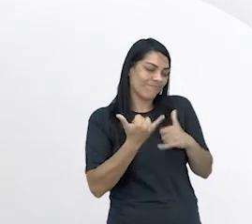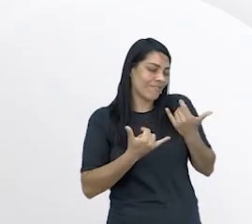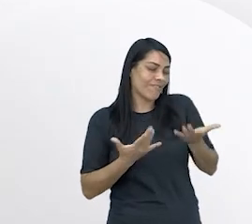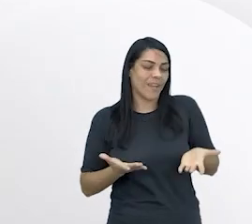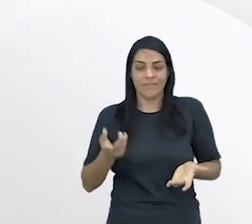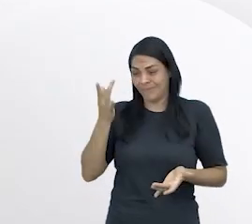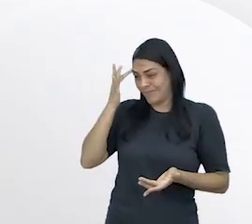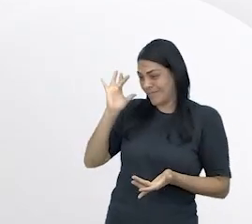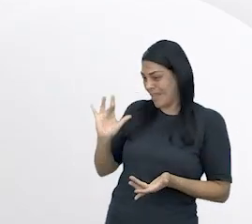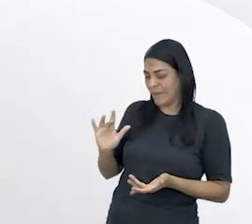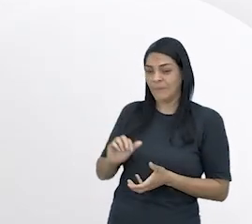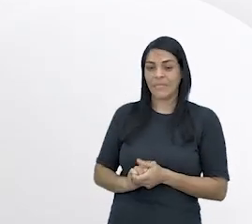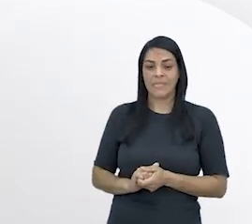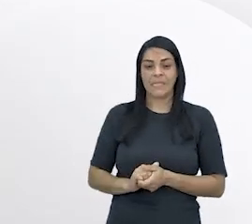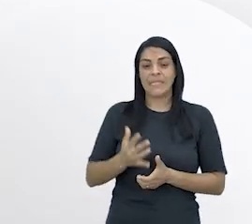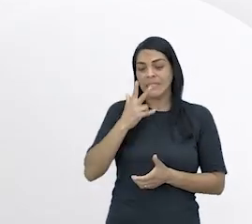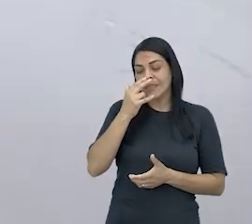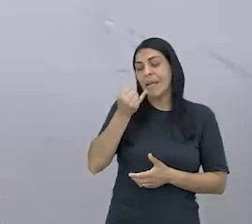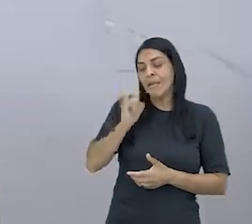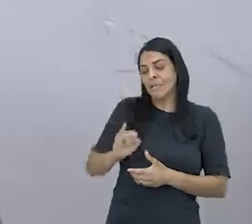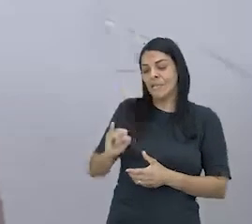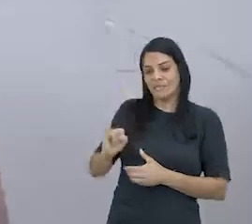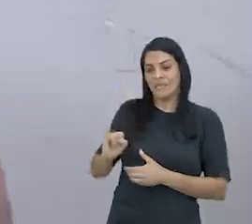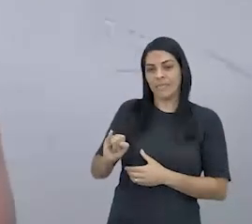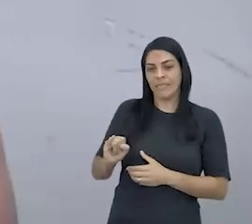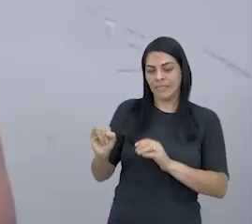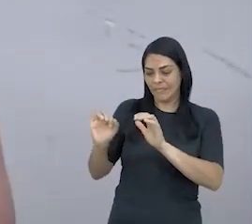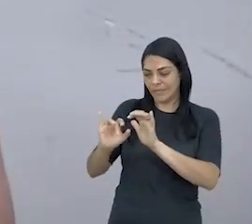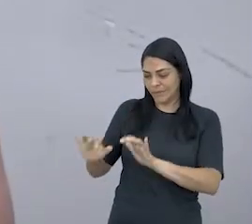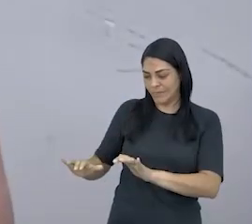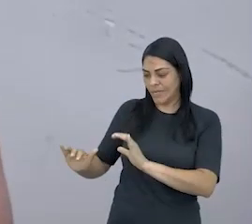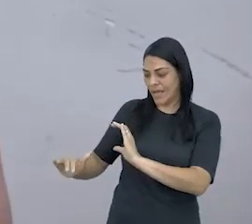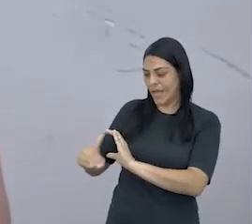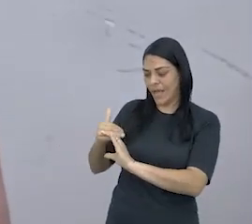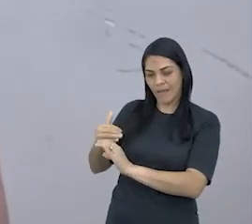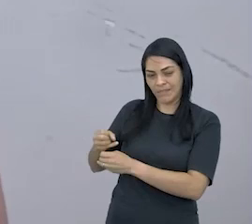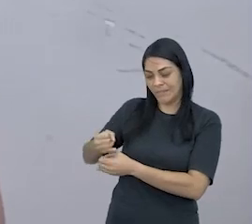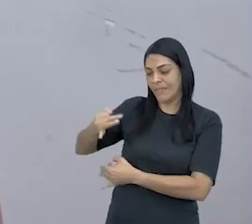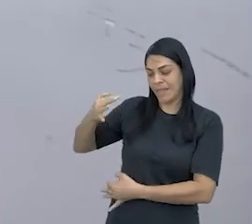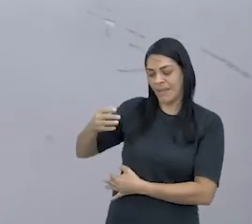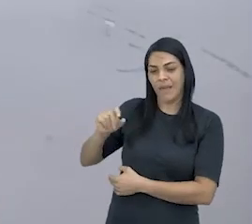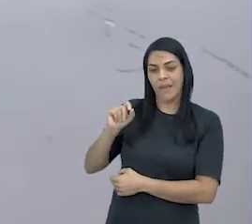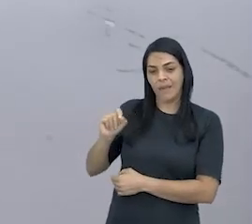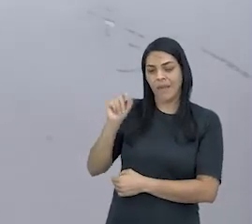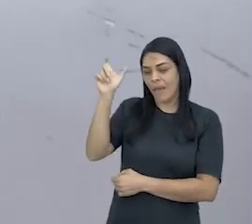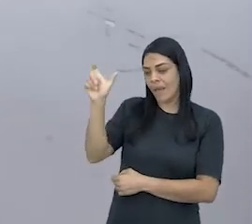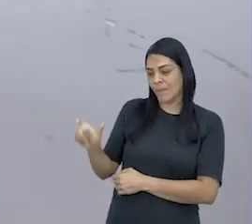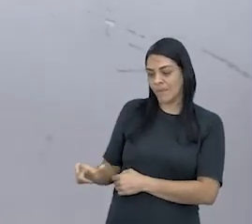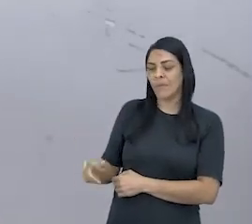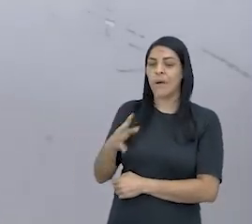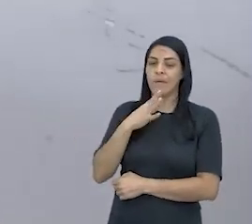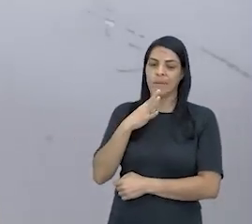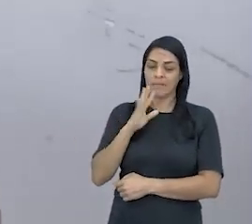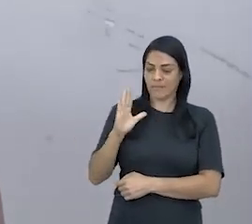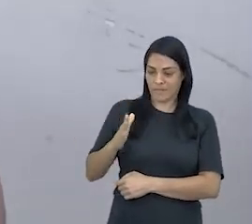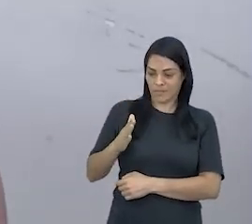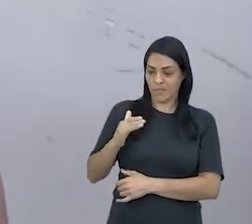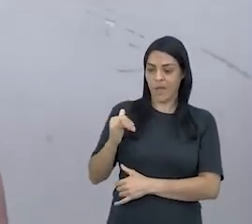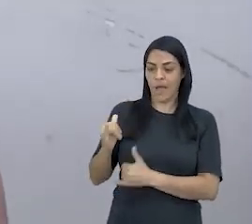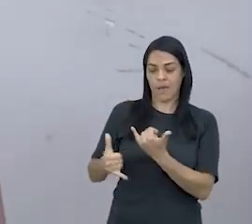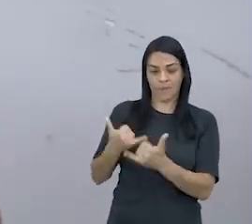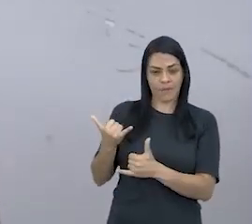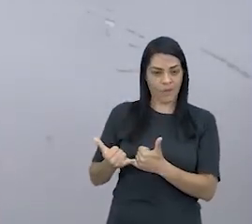E aqui no chat, será que alguém conhece esse jogo? Já ouviu? Olha lá, a Ana Paula falando que nunca